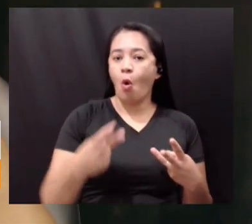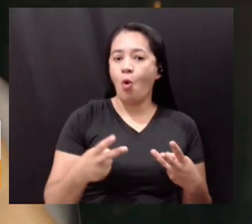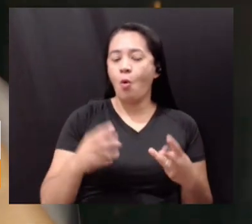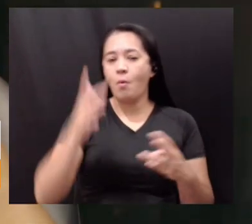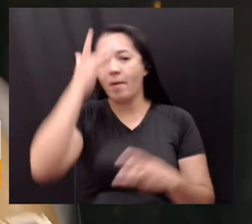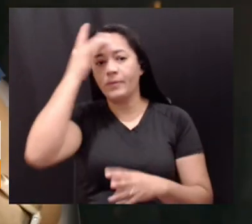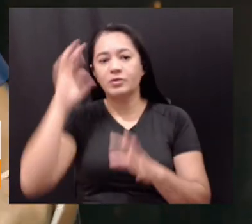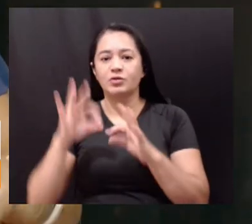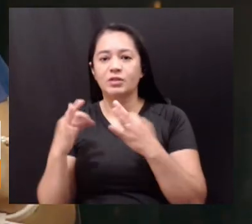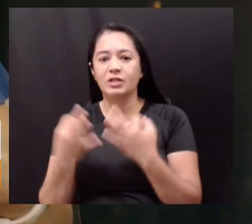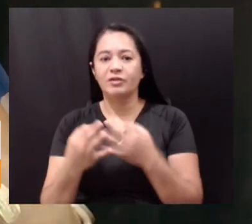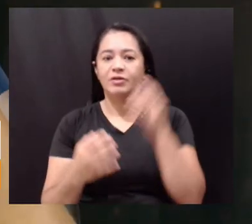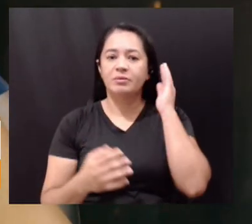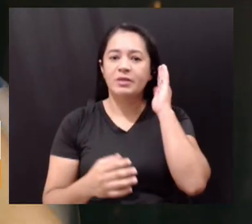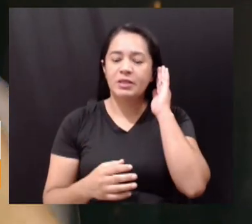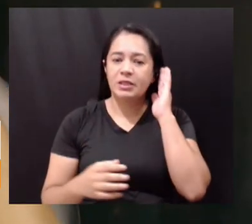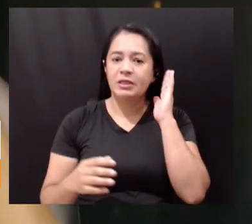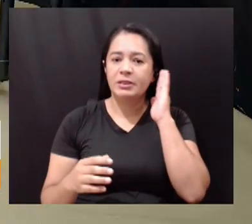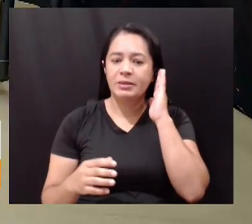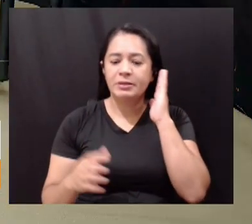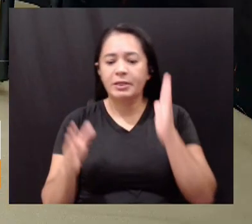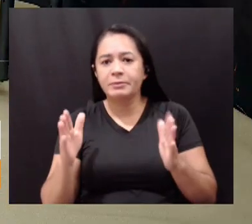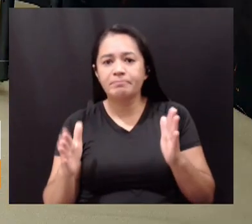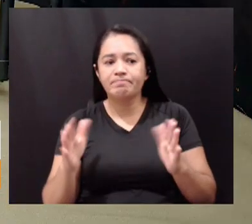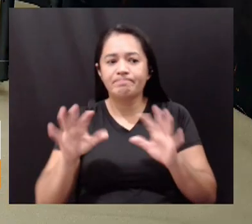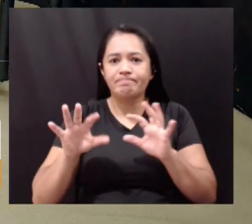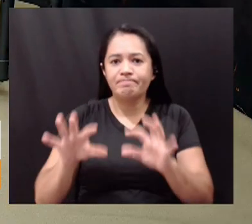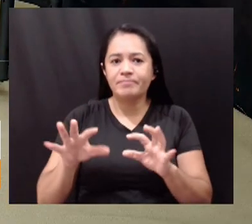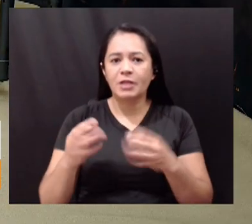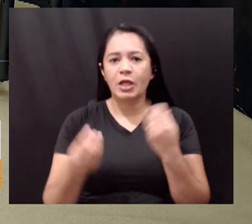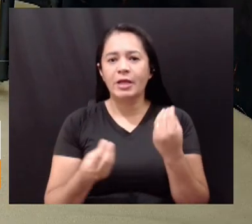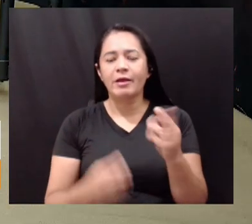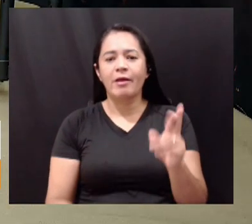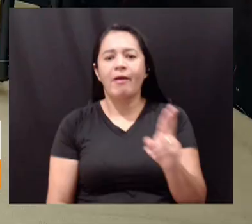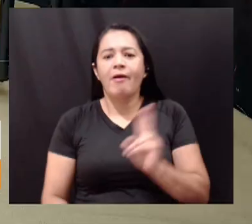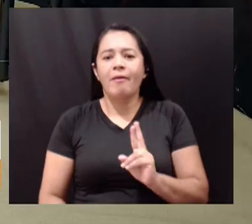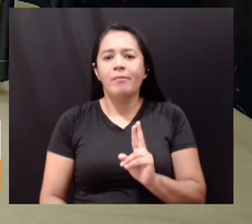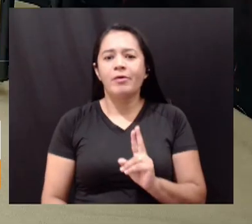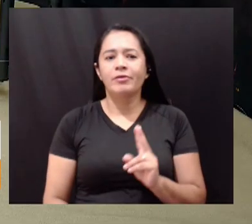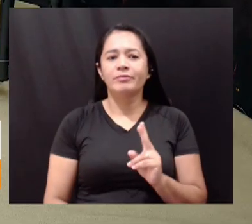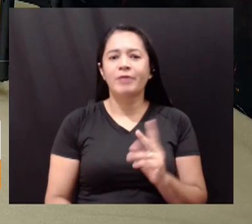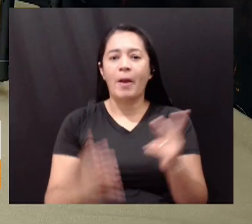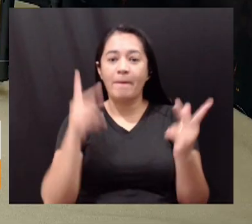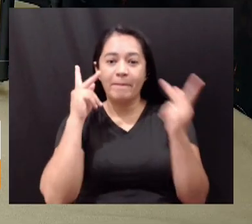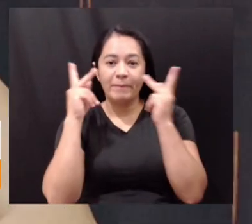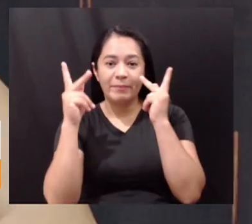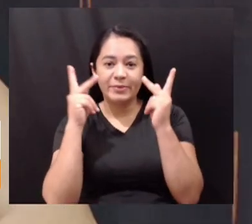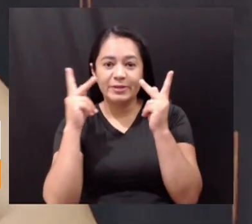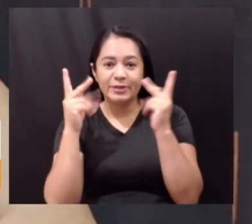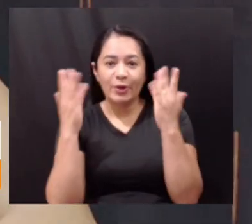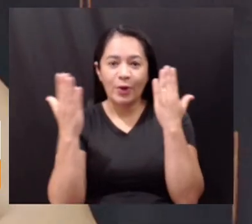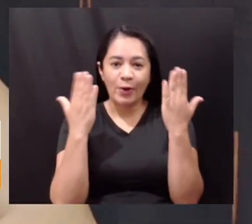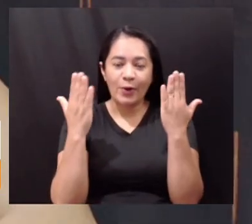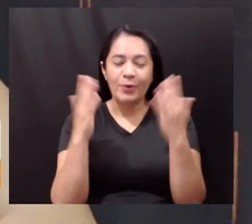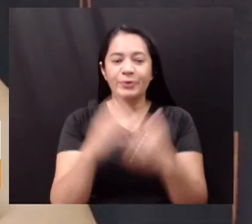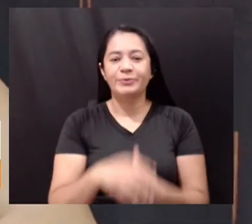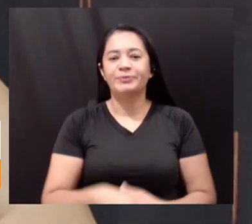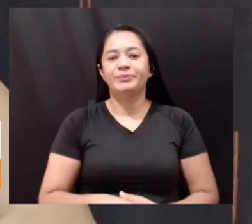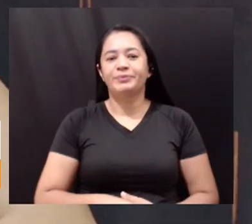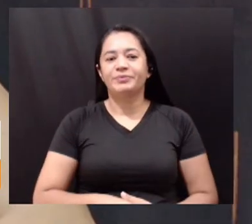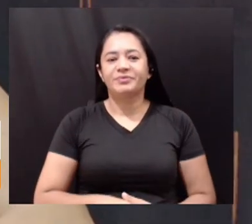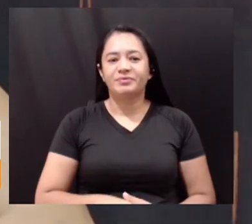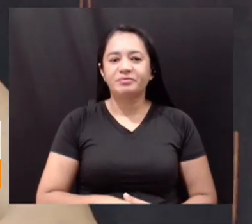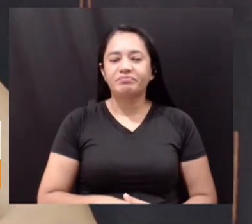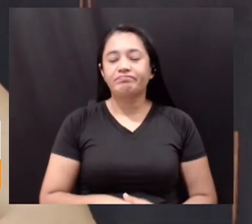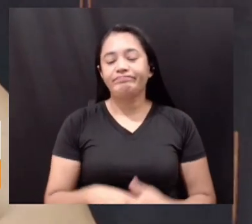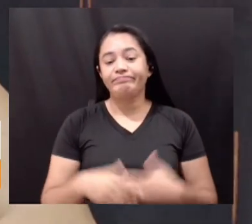amadurecimento tardio? Vamos lá então. Quem responde para a gente é a nossa psicóloga. Vai lá, Marina. Então, na verdade, Rúbia,